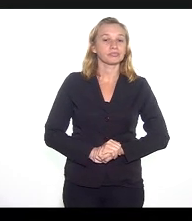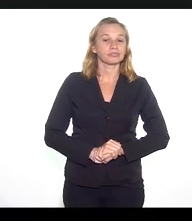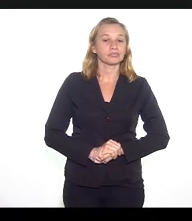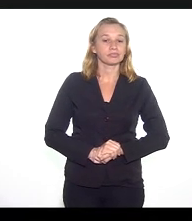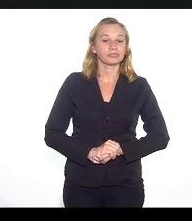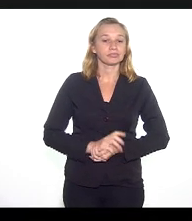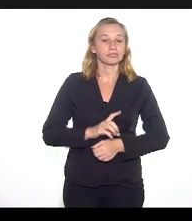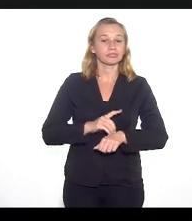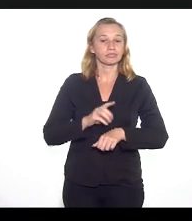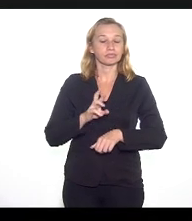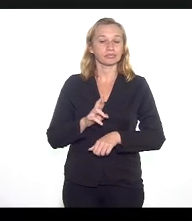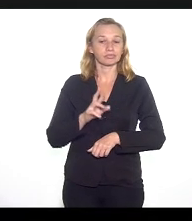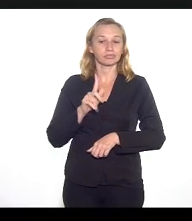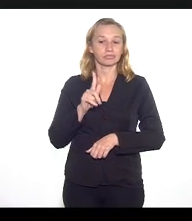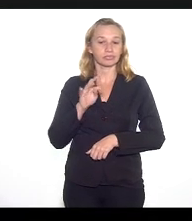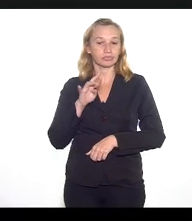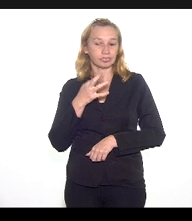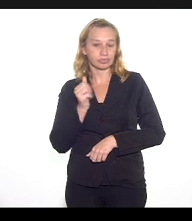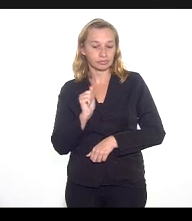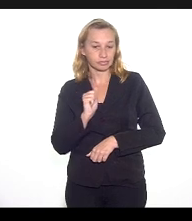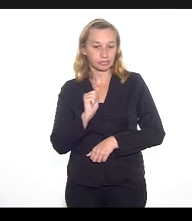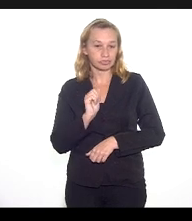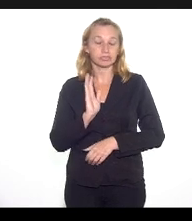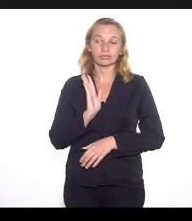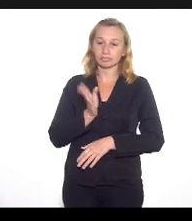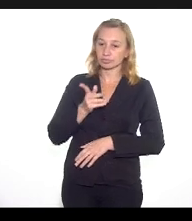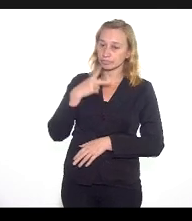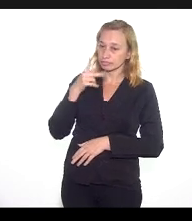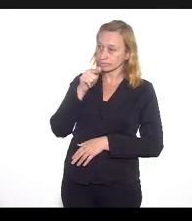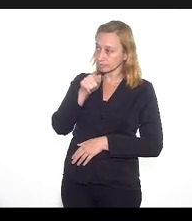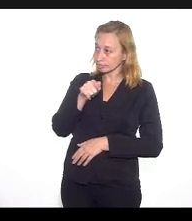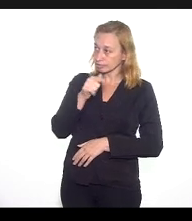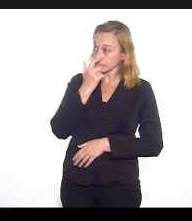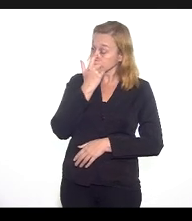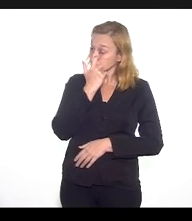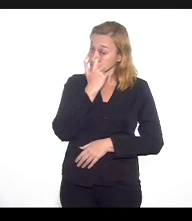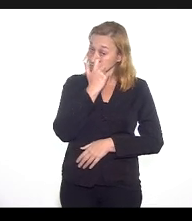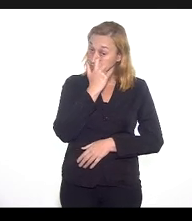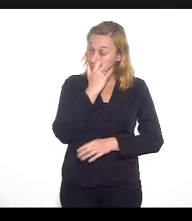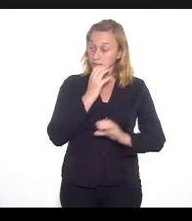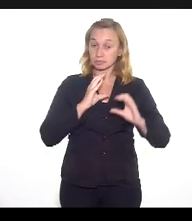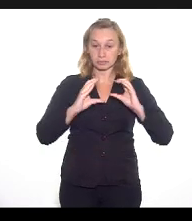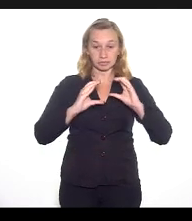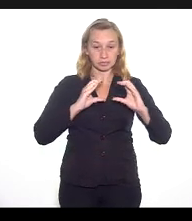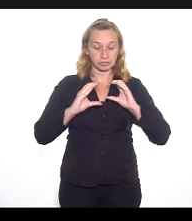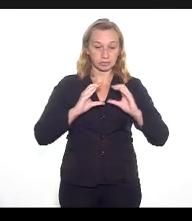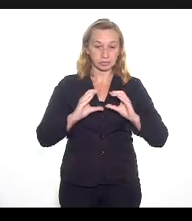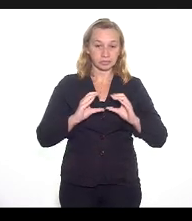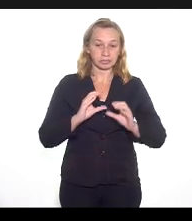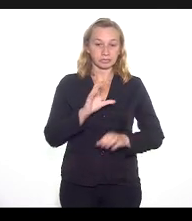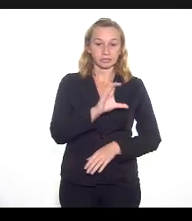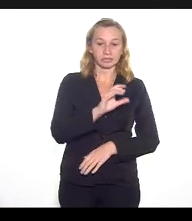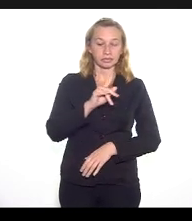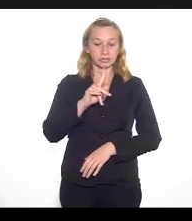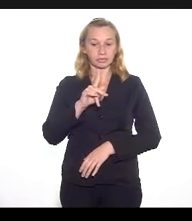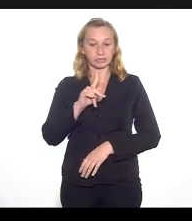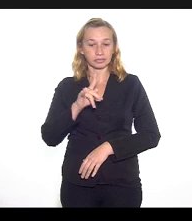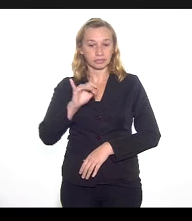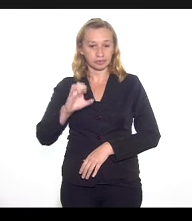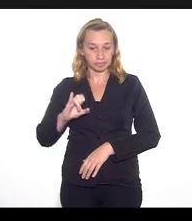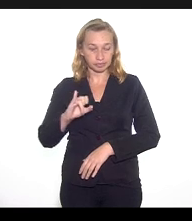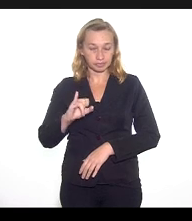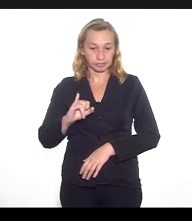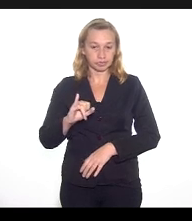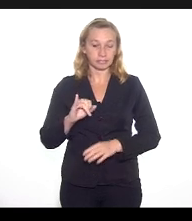doutor Gadelha já colocou aí na comunicação interna da CPI